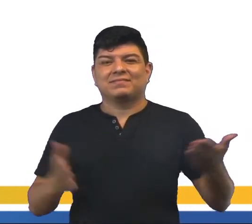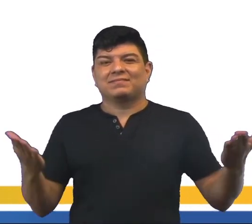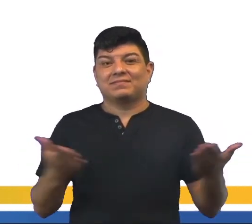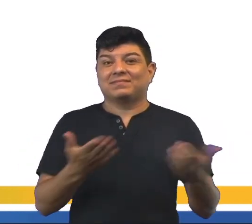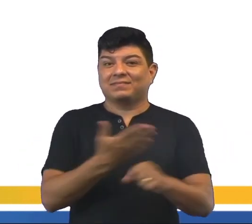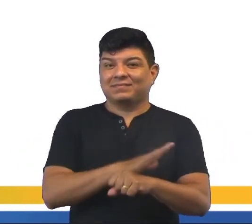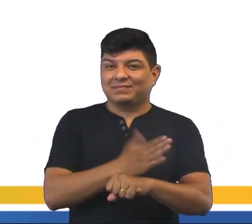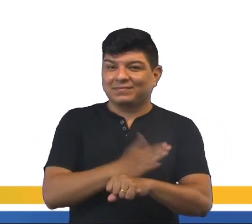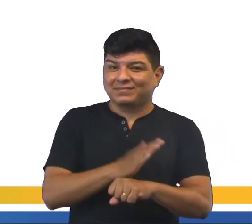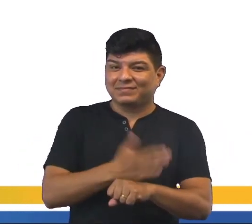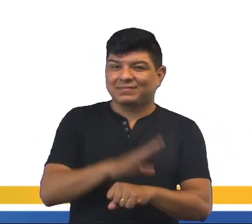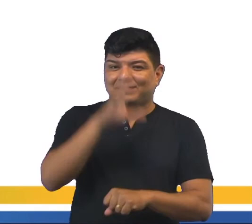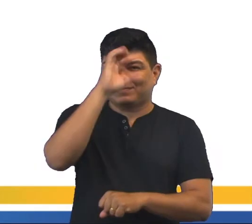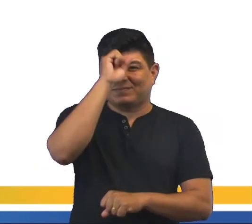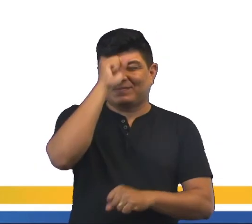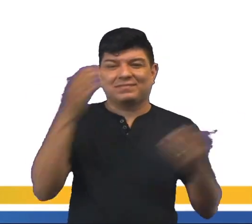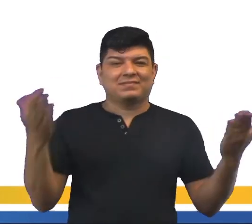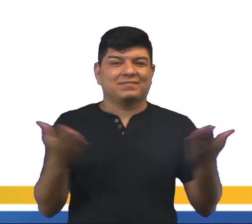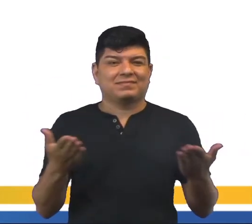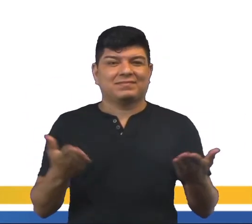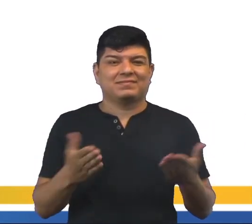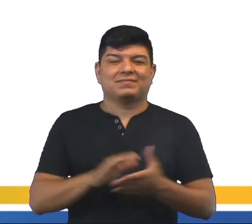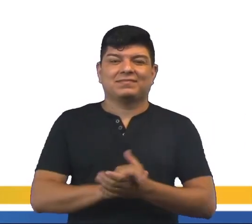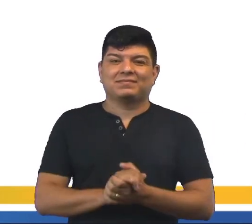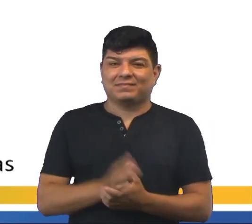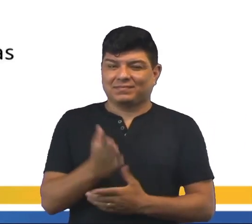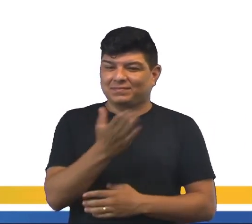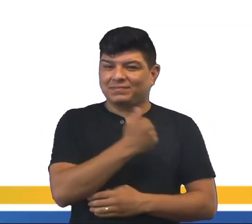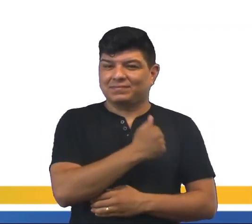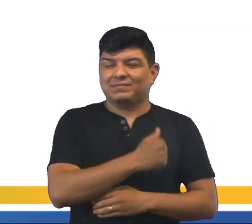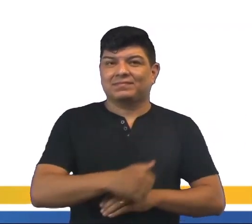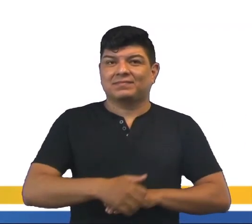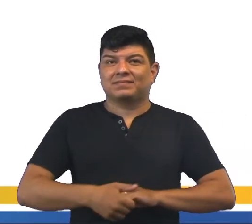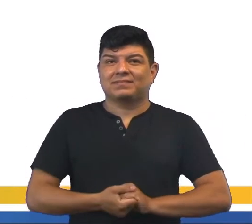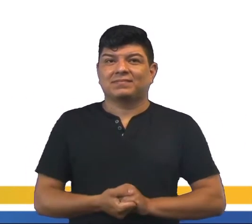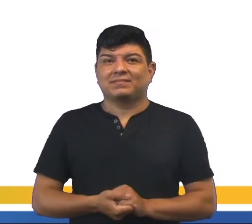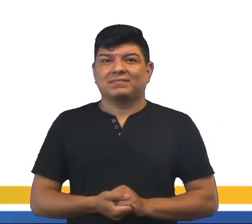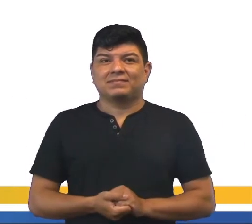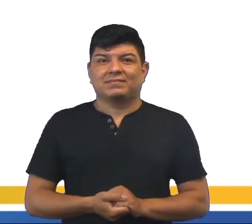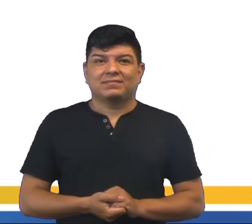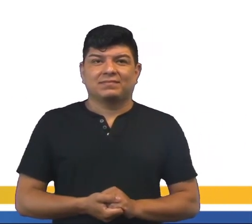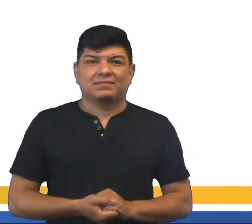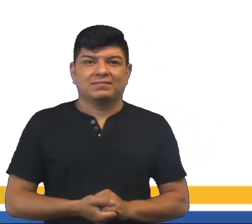você exercitar aquilo que você aprendeu na aulinha de hoje. Vamos lá?